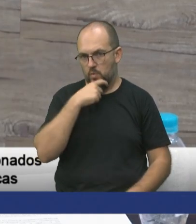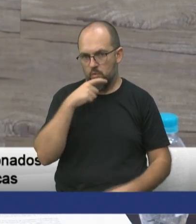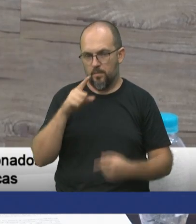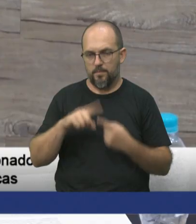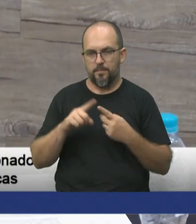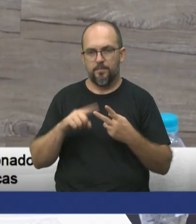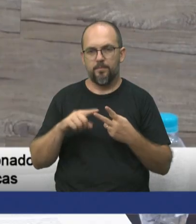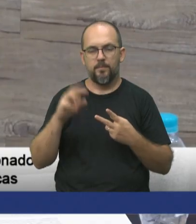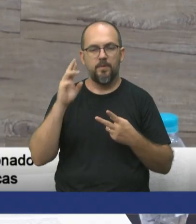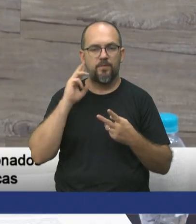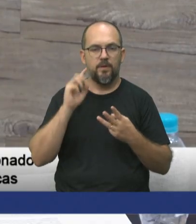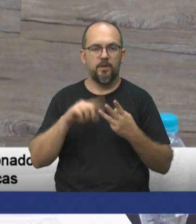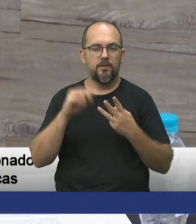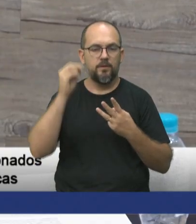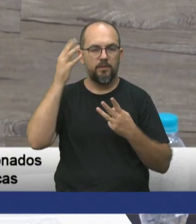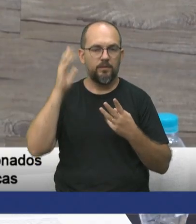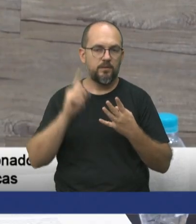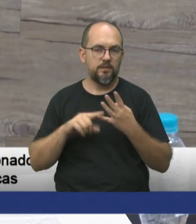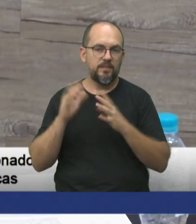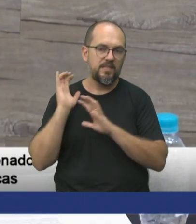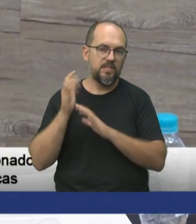Dani, Tito, Fábio, Matheus.